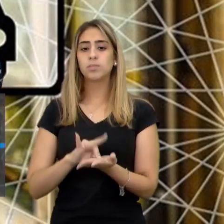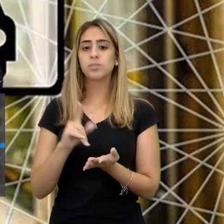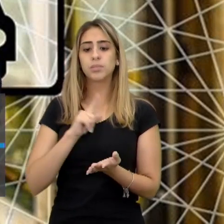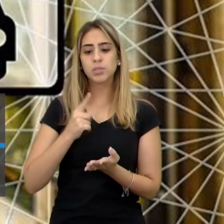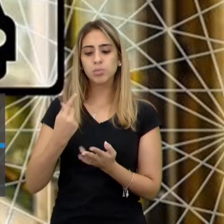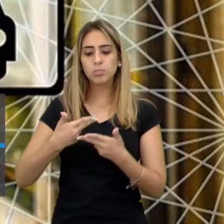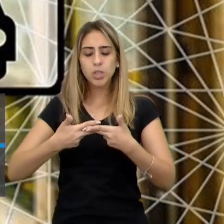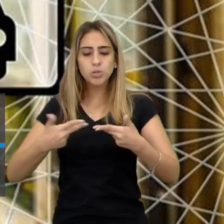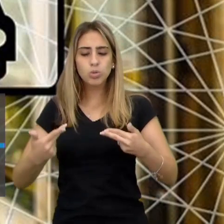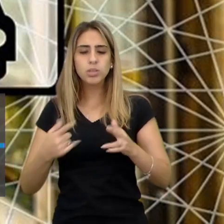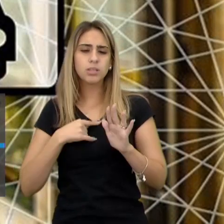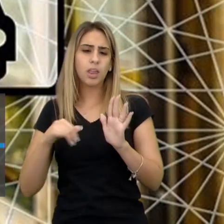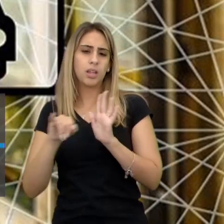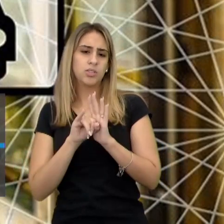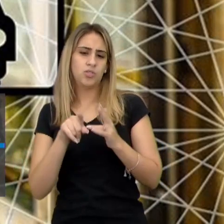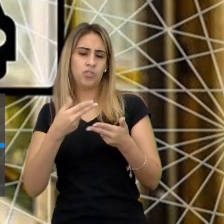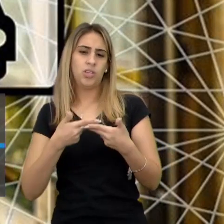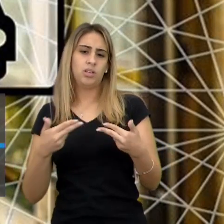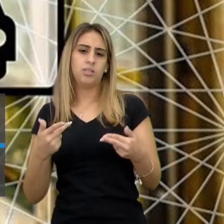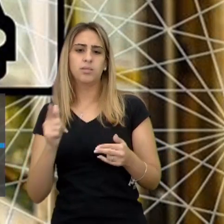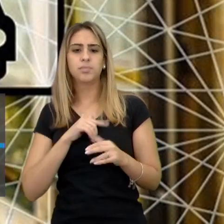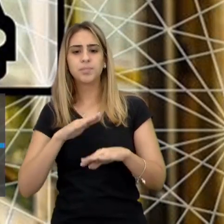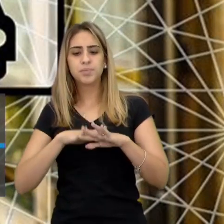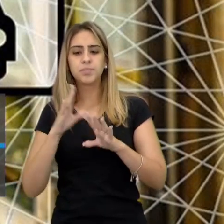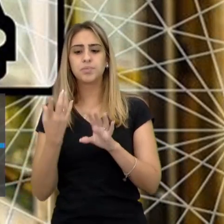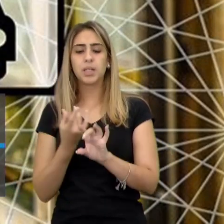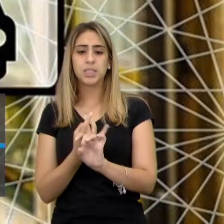cânones que identificam isso, né? Então, a parte mais